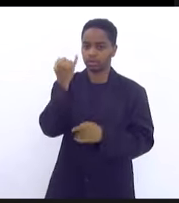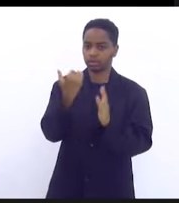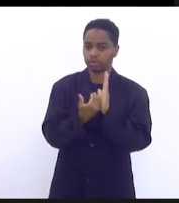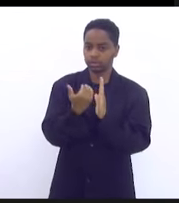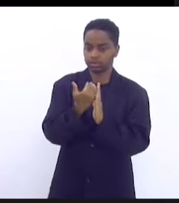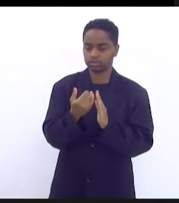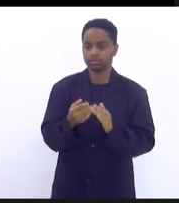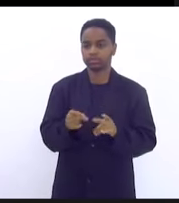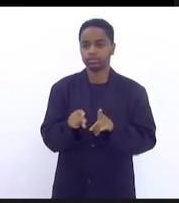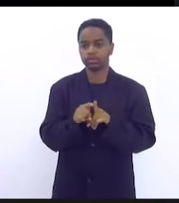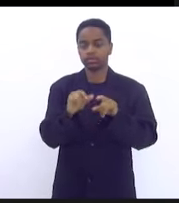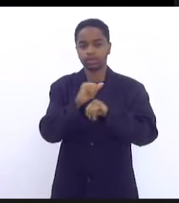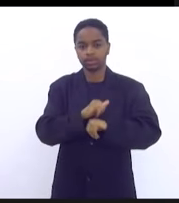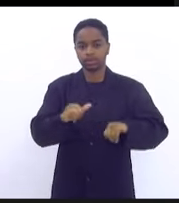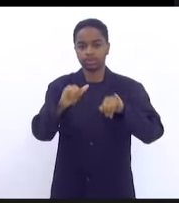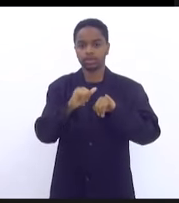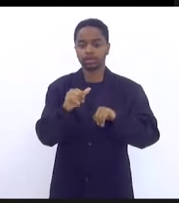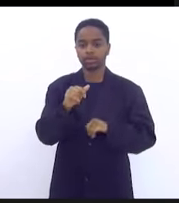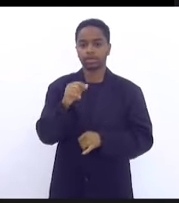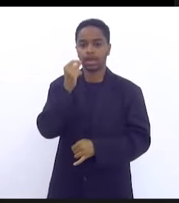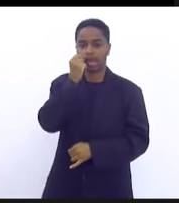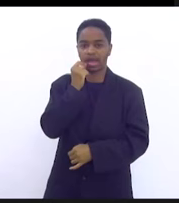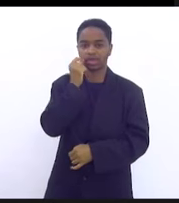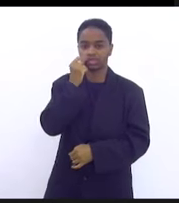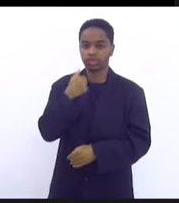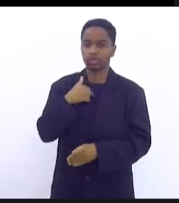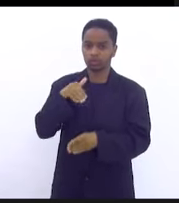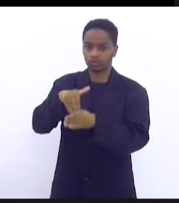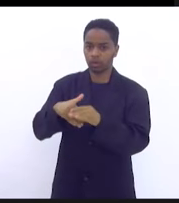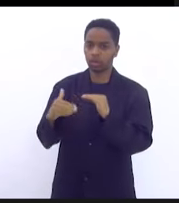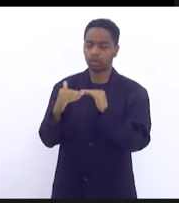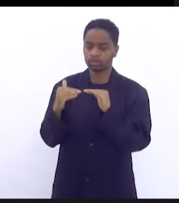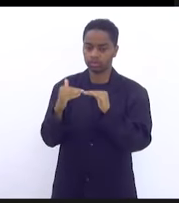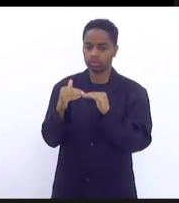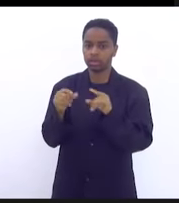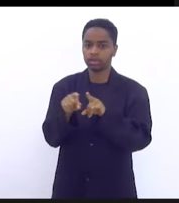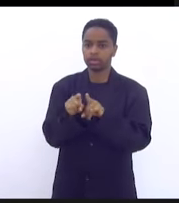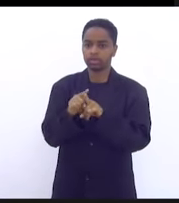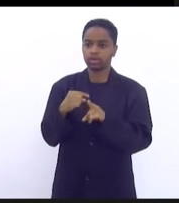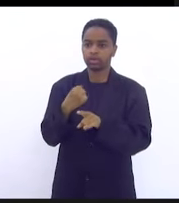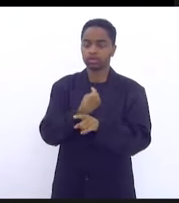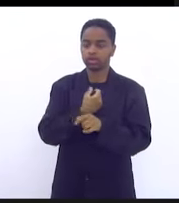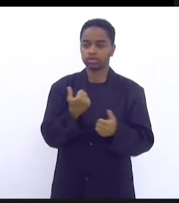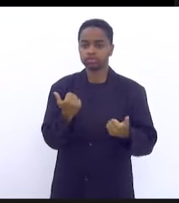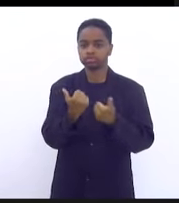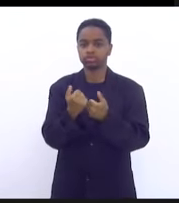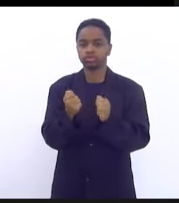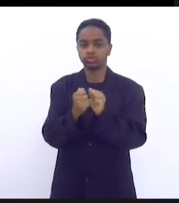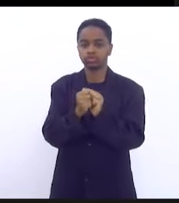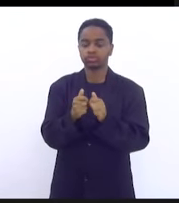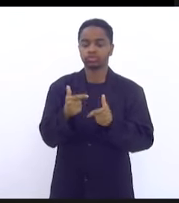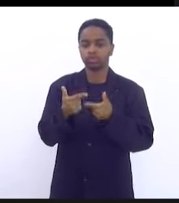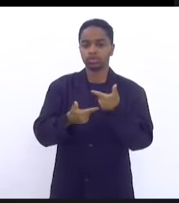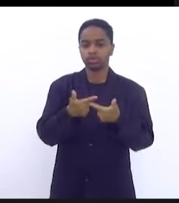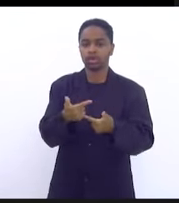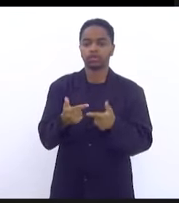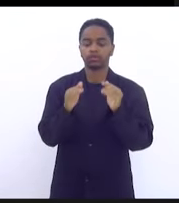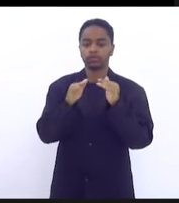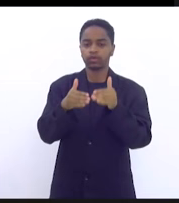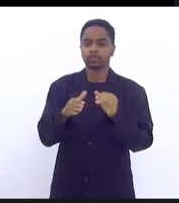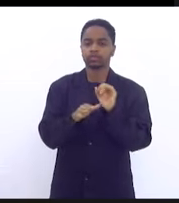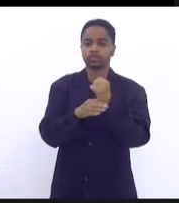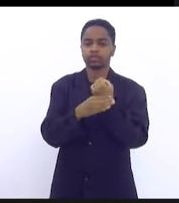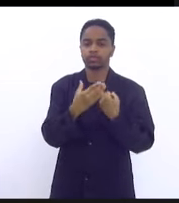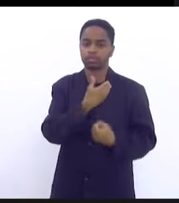importância. E dizer que o Giovanni Ratinho tem o meu voto favorável e nós estamos aí para lutarmos juntos pela segurança pública e, de